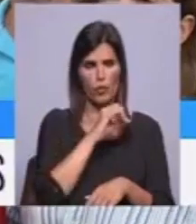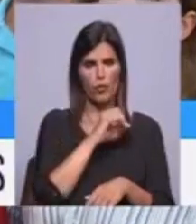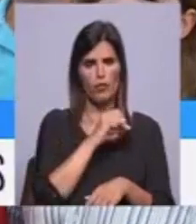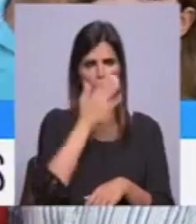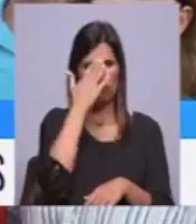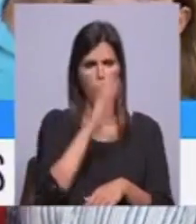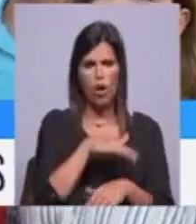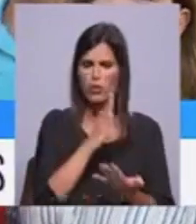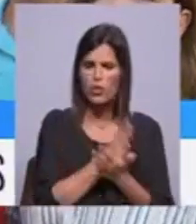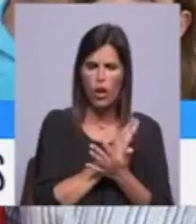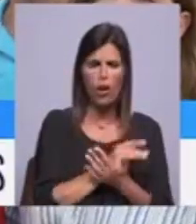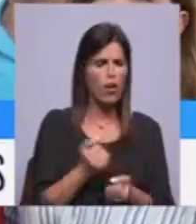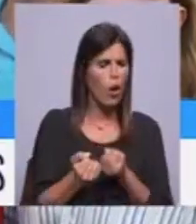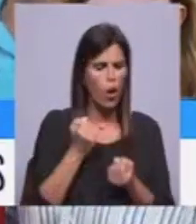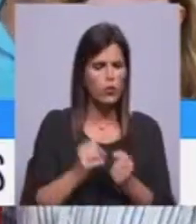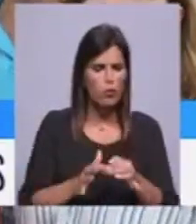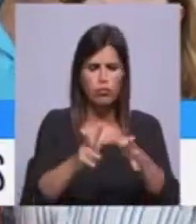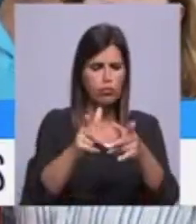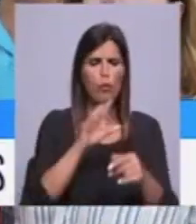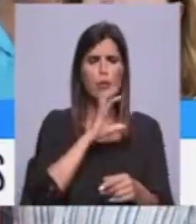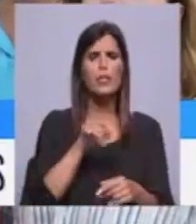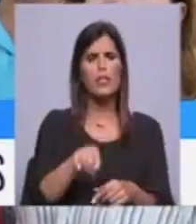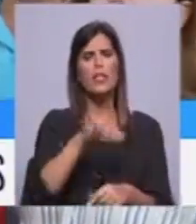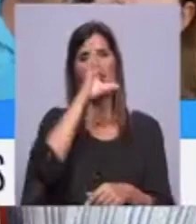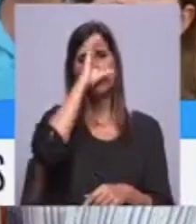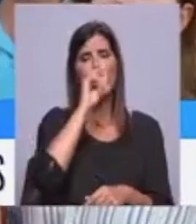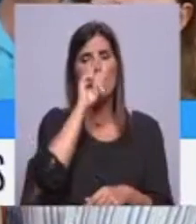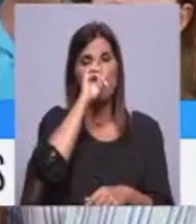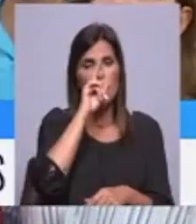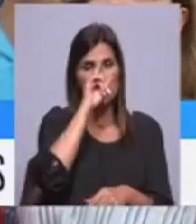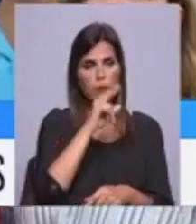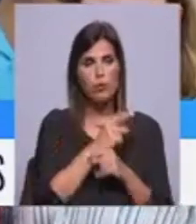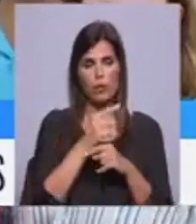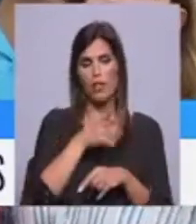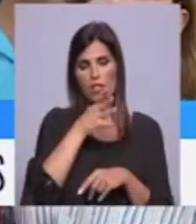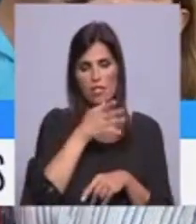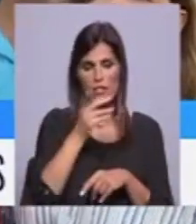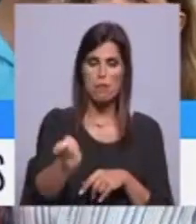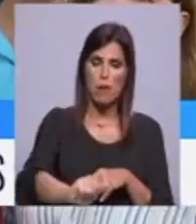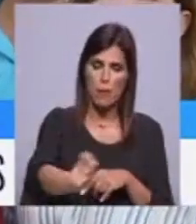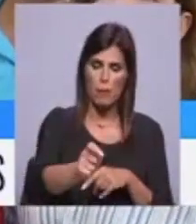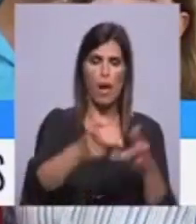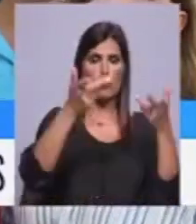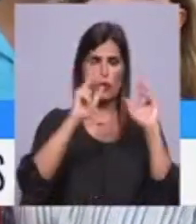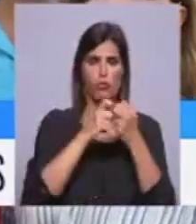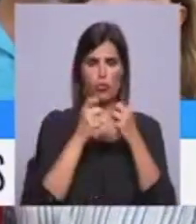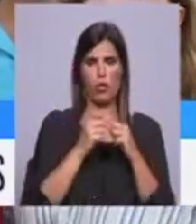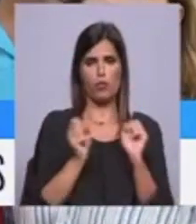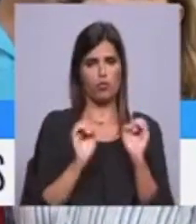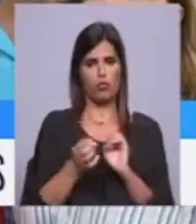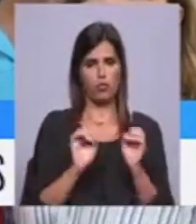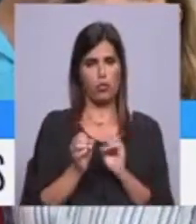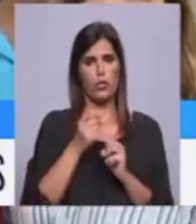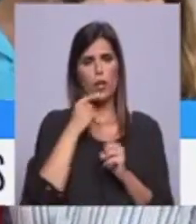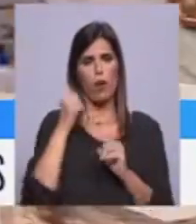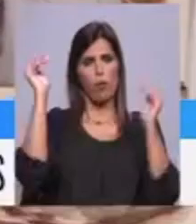este governo não é só incapaz de pôr o país a crescer. Este governo mente. Mente quando disse durante meses que não tinha autorização de Bruxelas para baixar o nível da